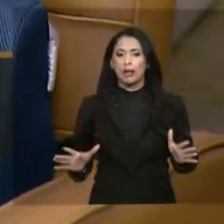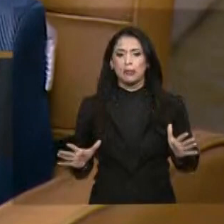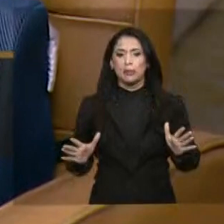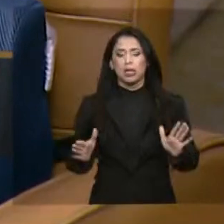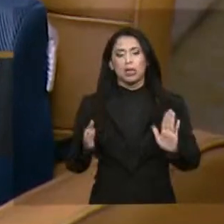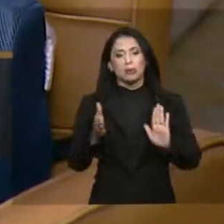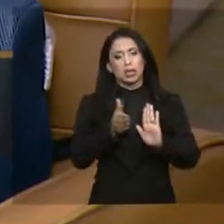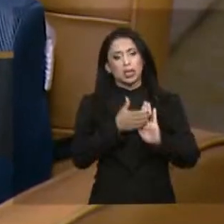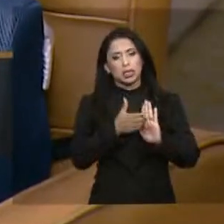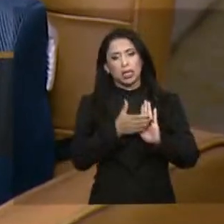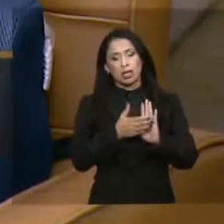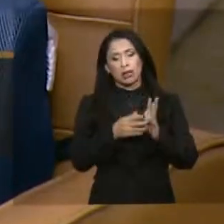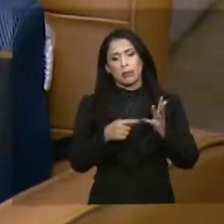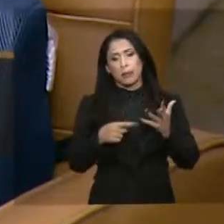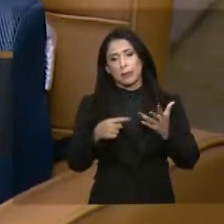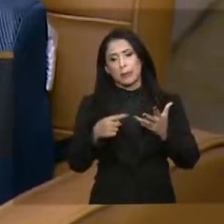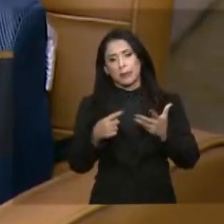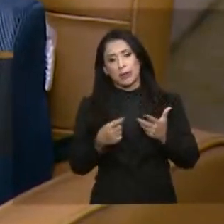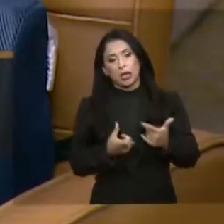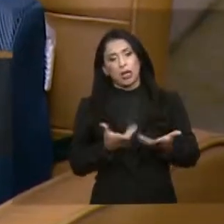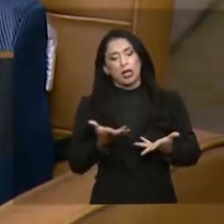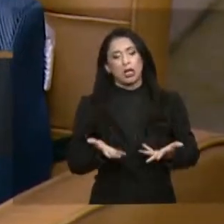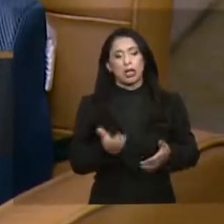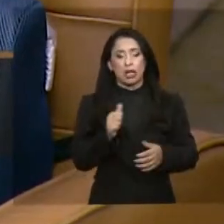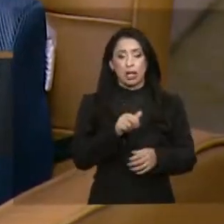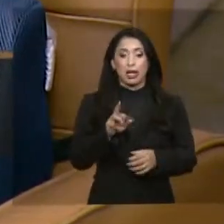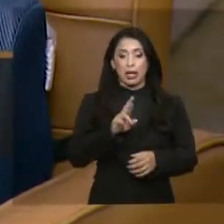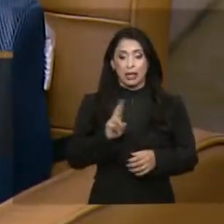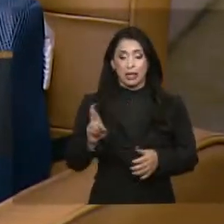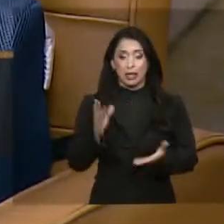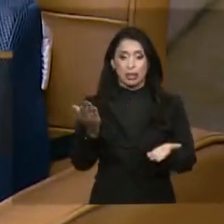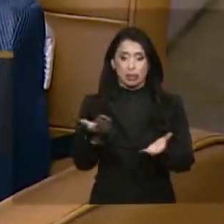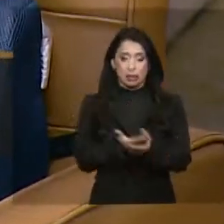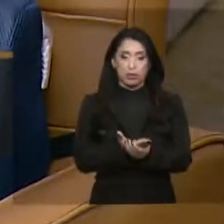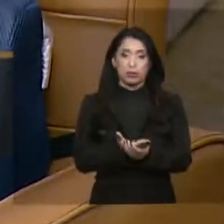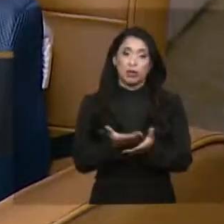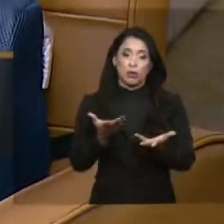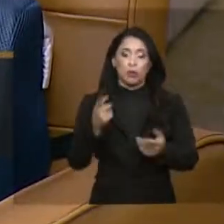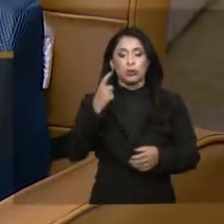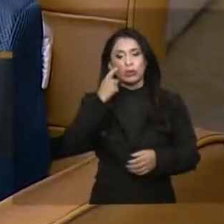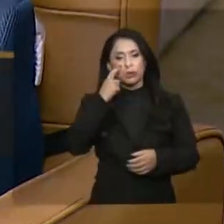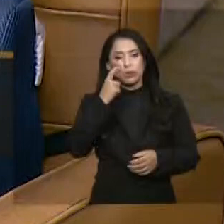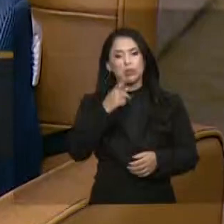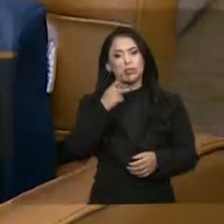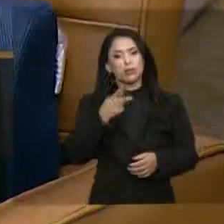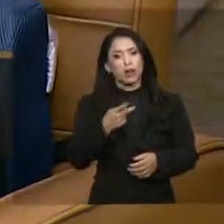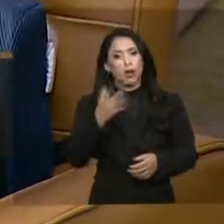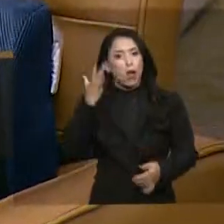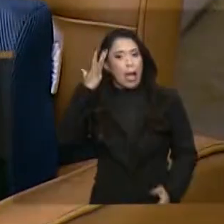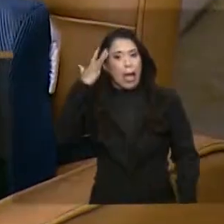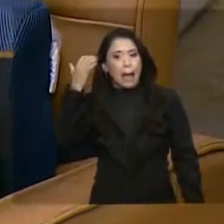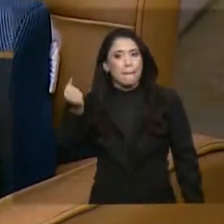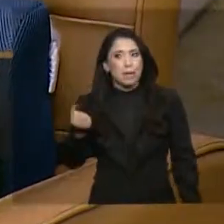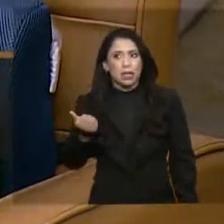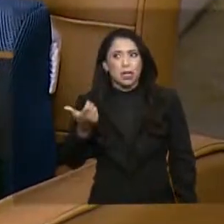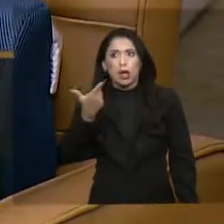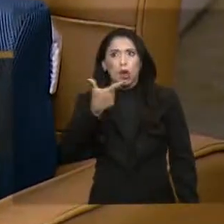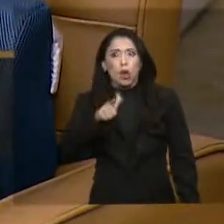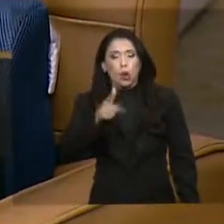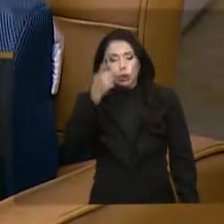propor ação rescisória. Sua Excelência, o ministro Nunes Marques, com muita razão, me disse, amanhã um